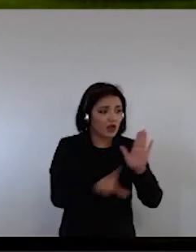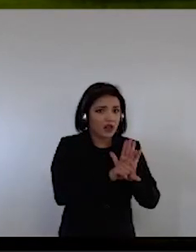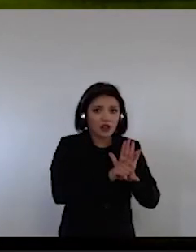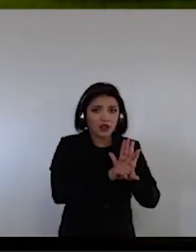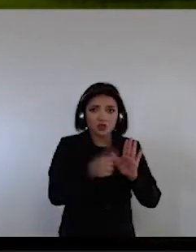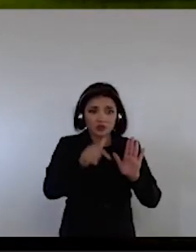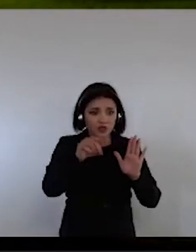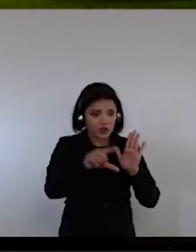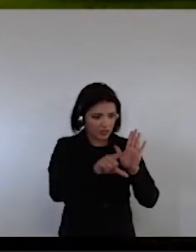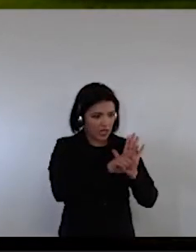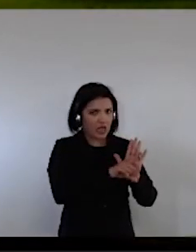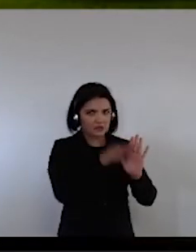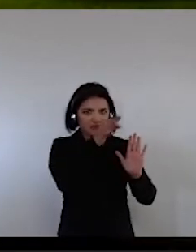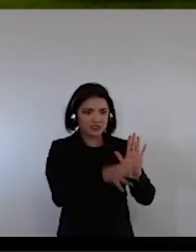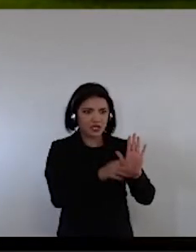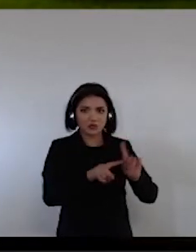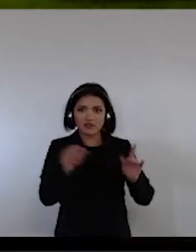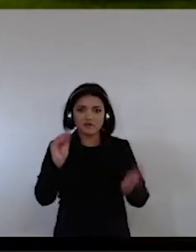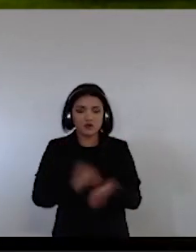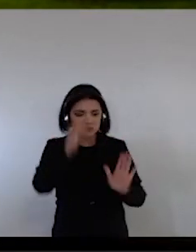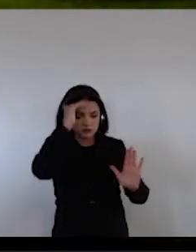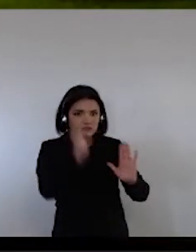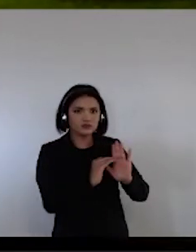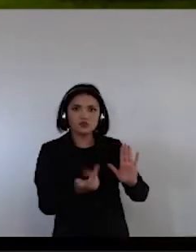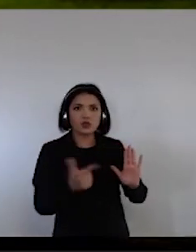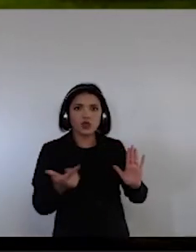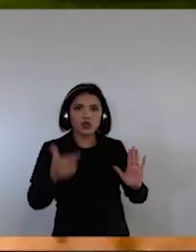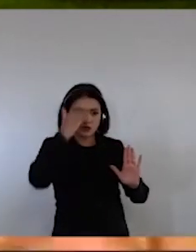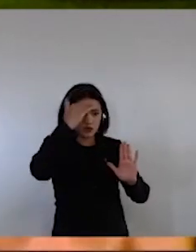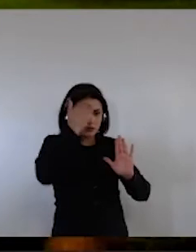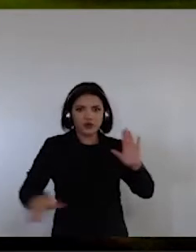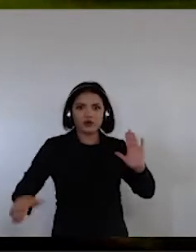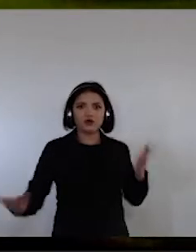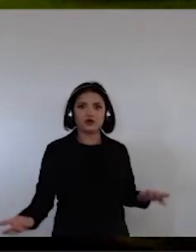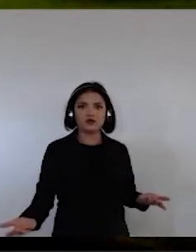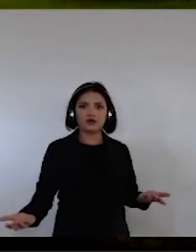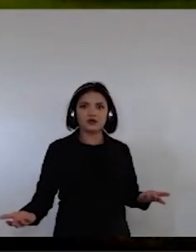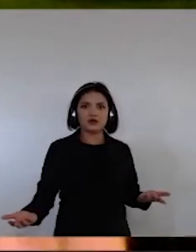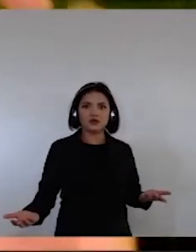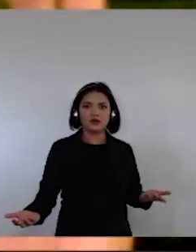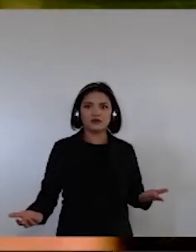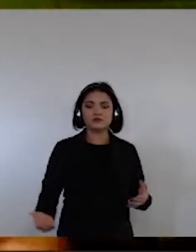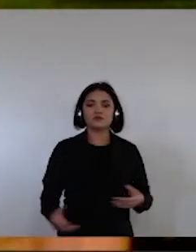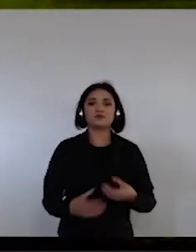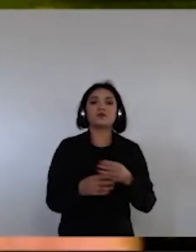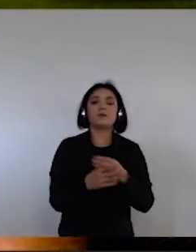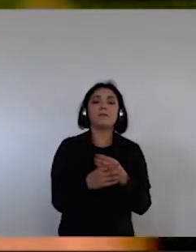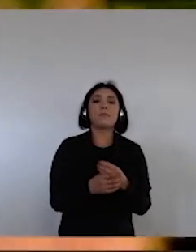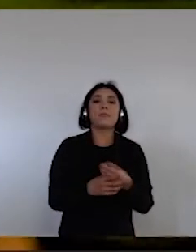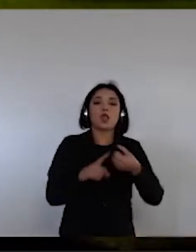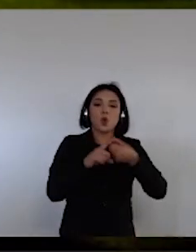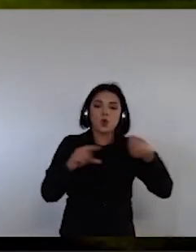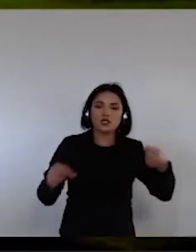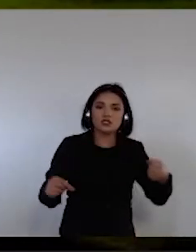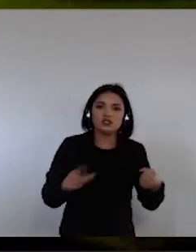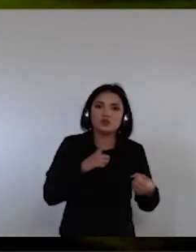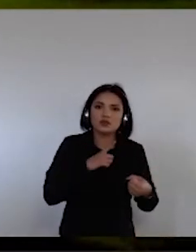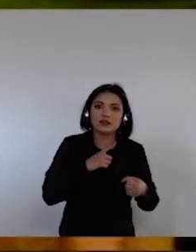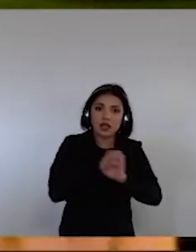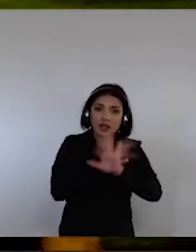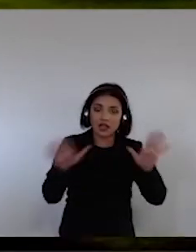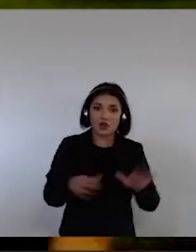Chegar lá, resolve seu caso e vai embora. Caso muito simples, não tem nem que pedir audiência. Eu acho mais, olha, nós estamos falando de tecnologia,